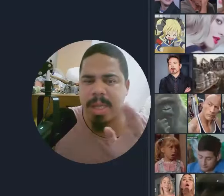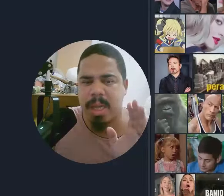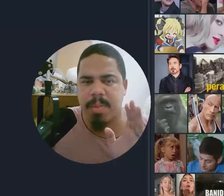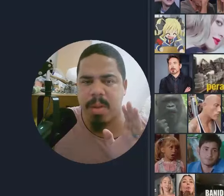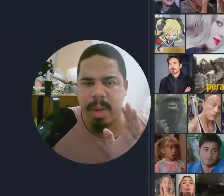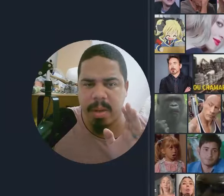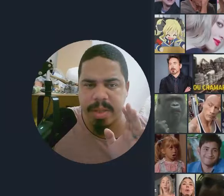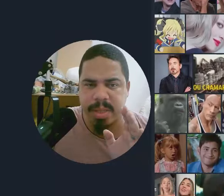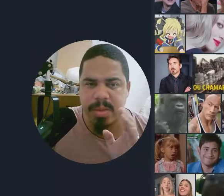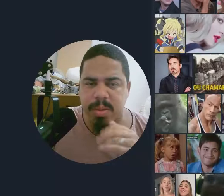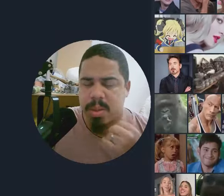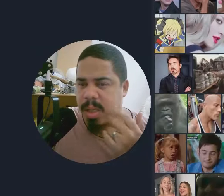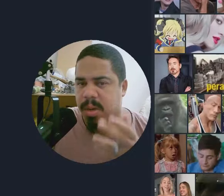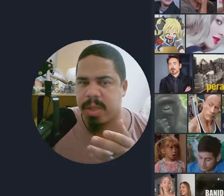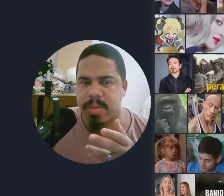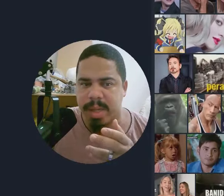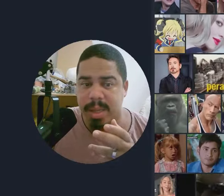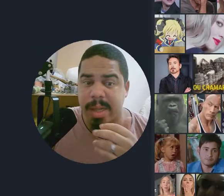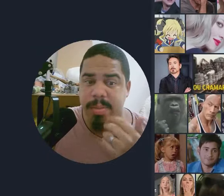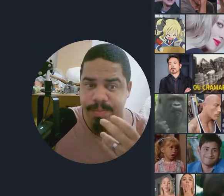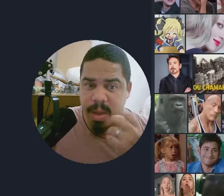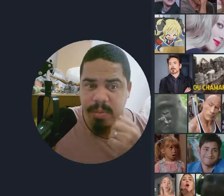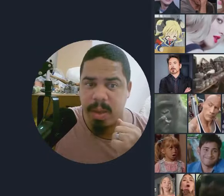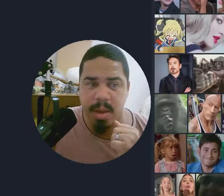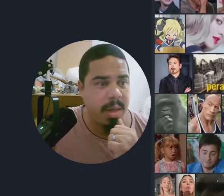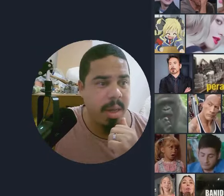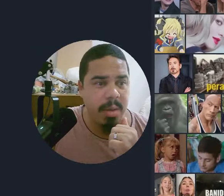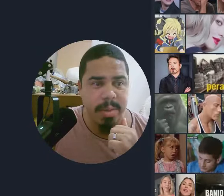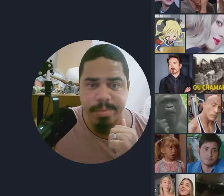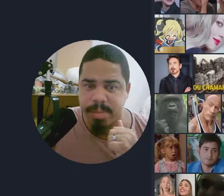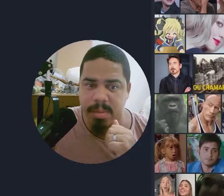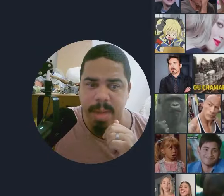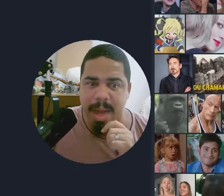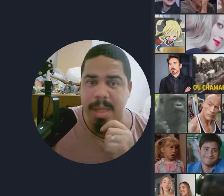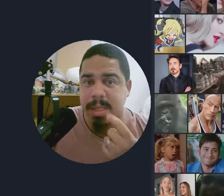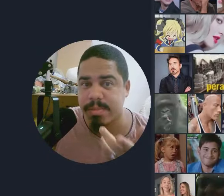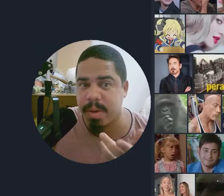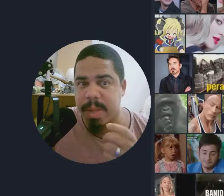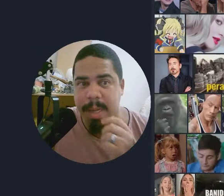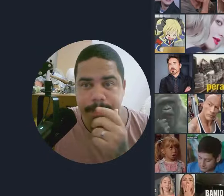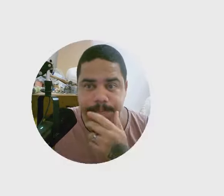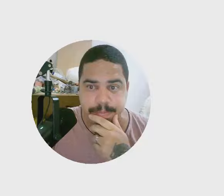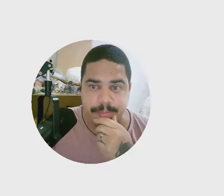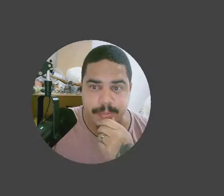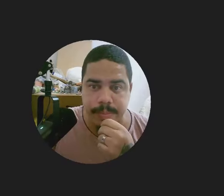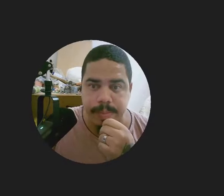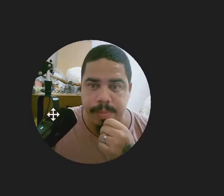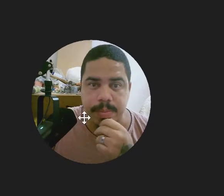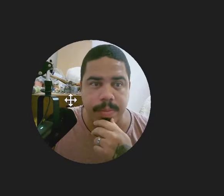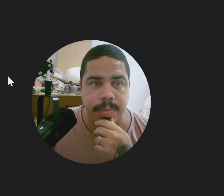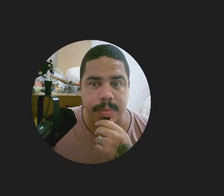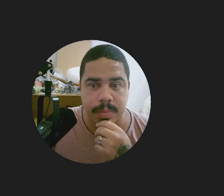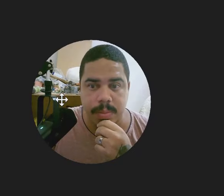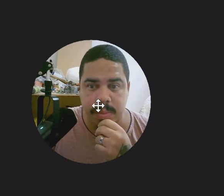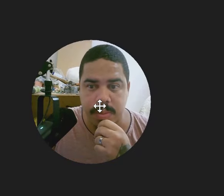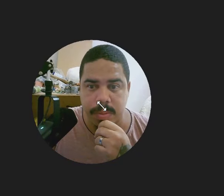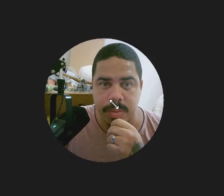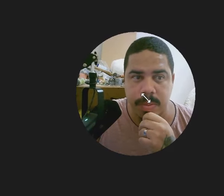Vamos começar aqui pelo maiorzinho, que talvez o mais chato, que é o Erika Hilton, né? Mas vamos lá.